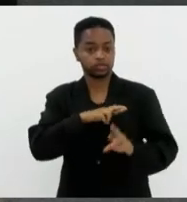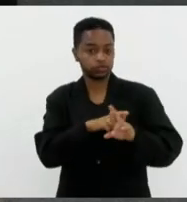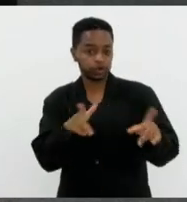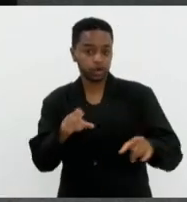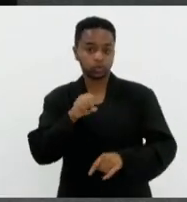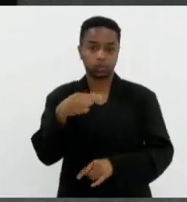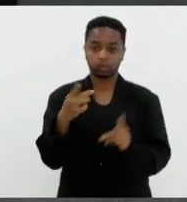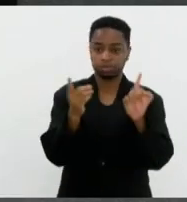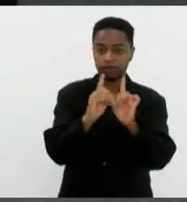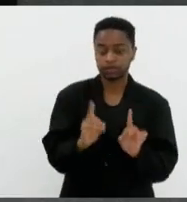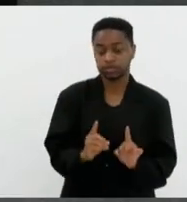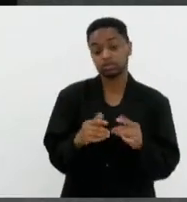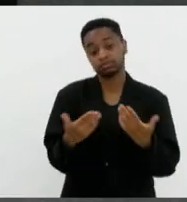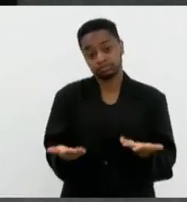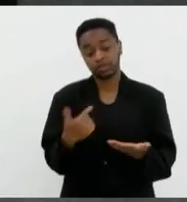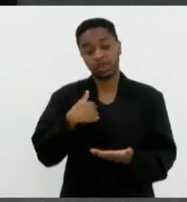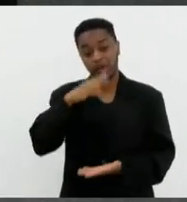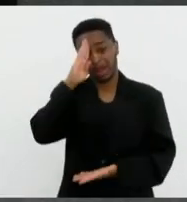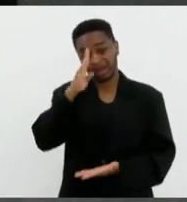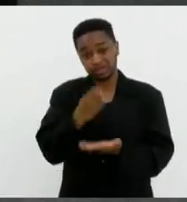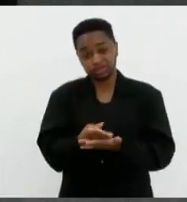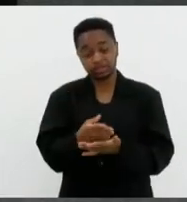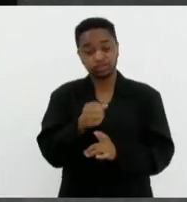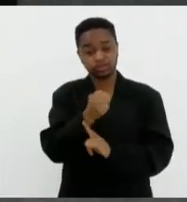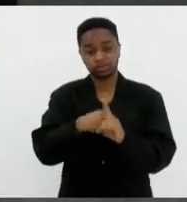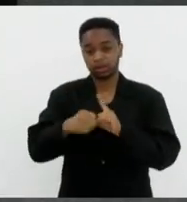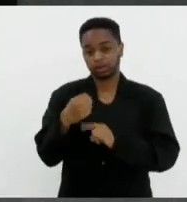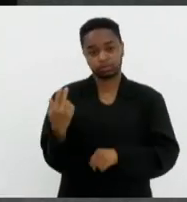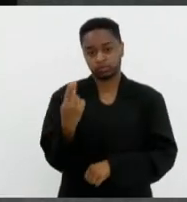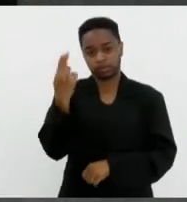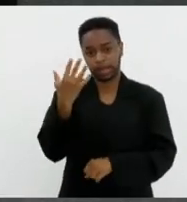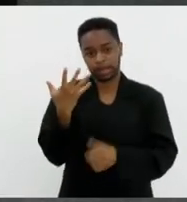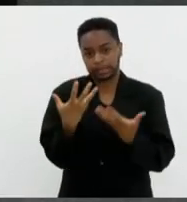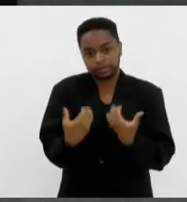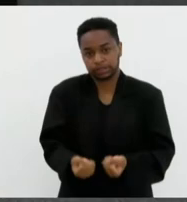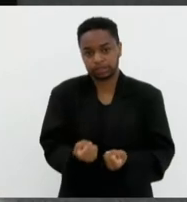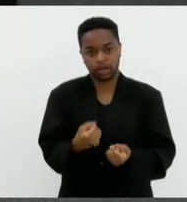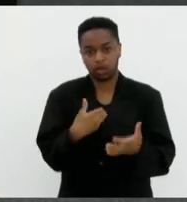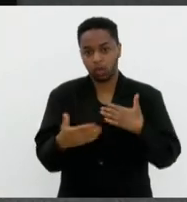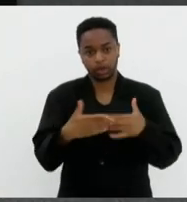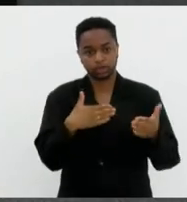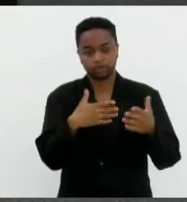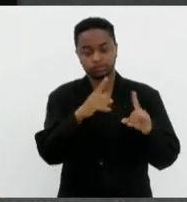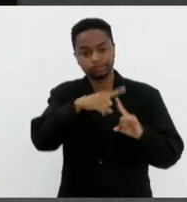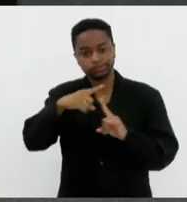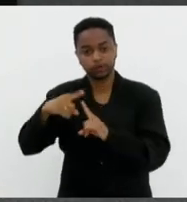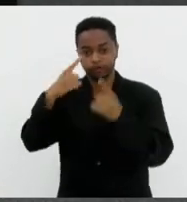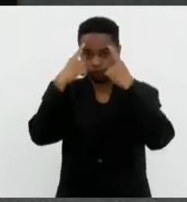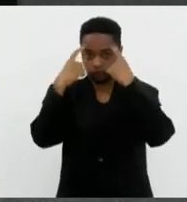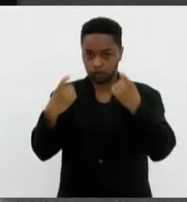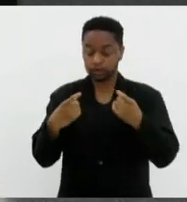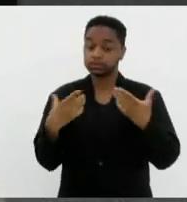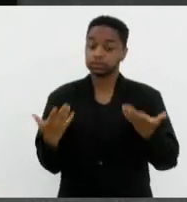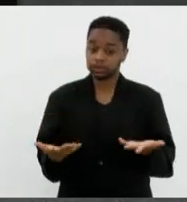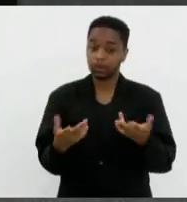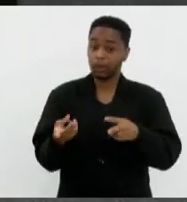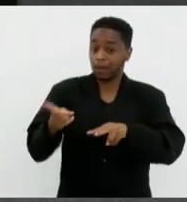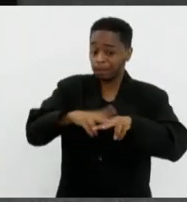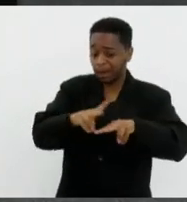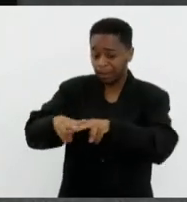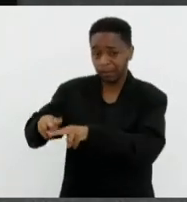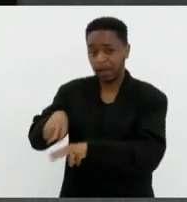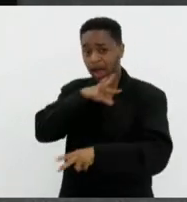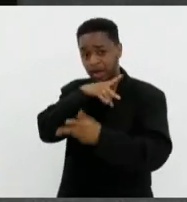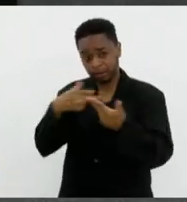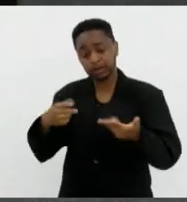deficiência. Então acho que a sociedade não pode tolerar nenhum tipo de violência, e esse tipo de acorrentamento é